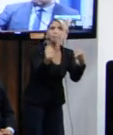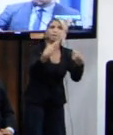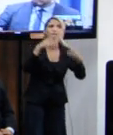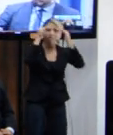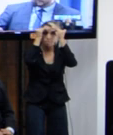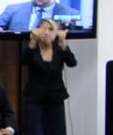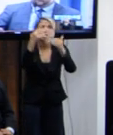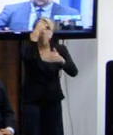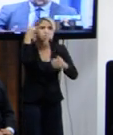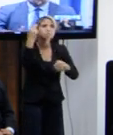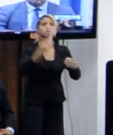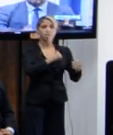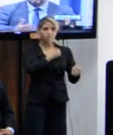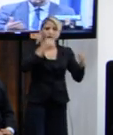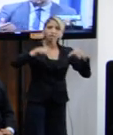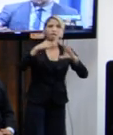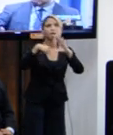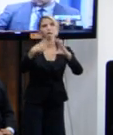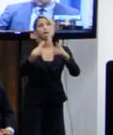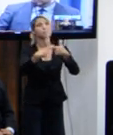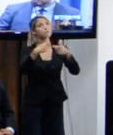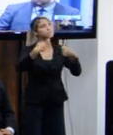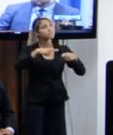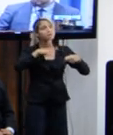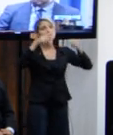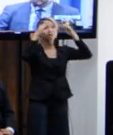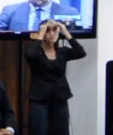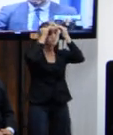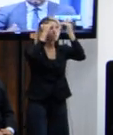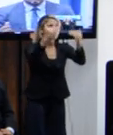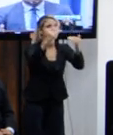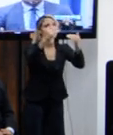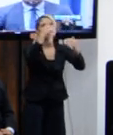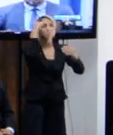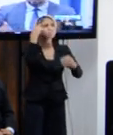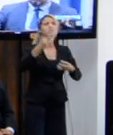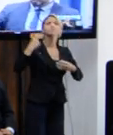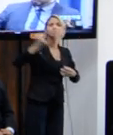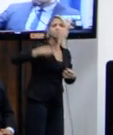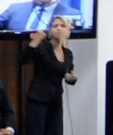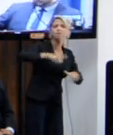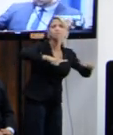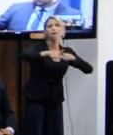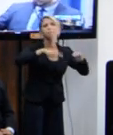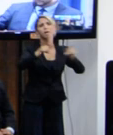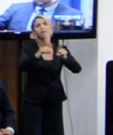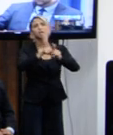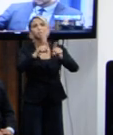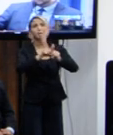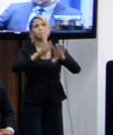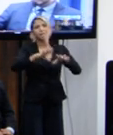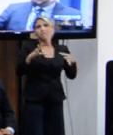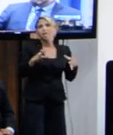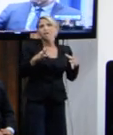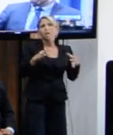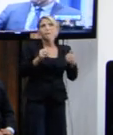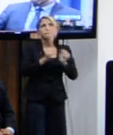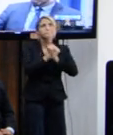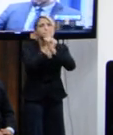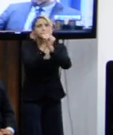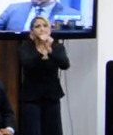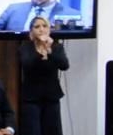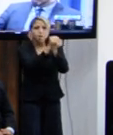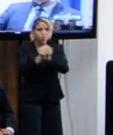que conviviam nessa casa, respeitassem os funcionários de muitos anos. Então essa mistura do técnico frio, digamos assim,